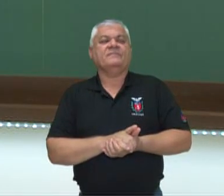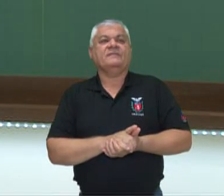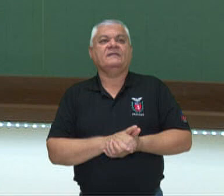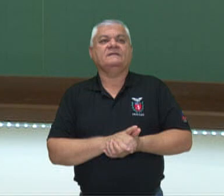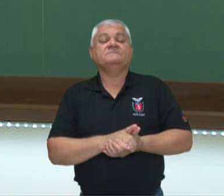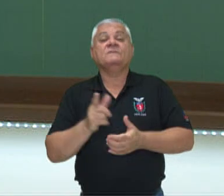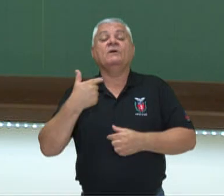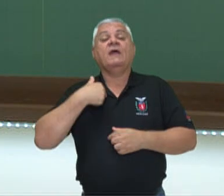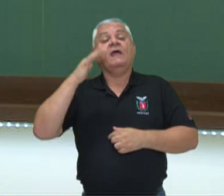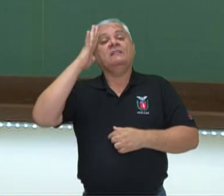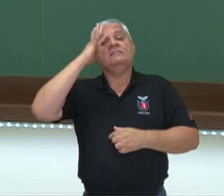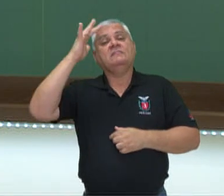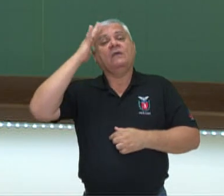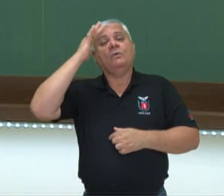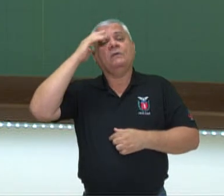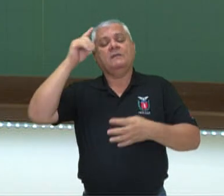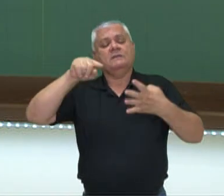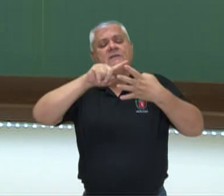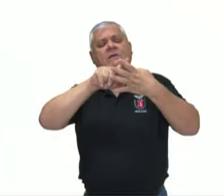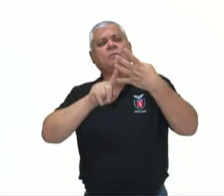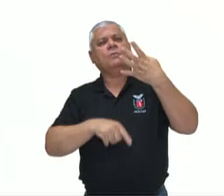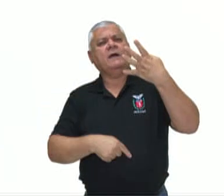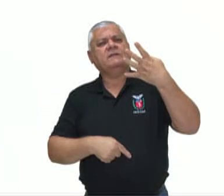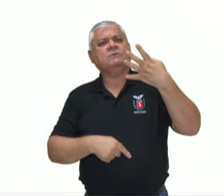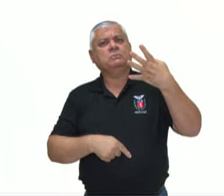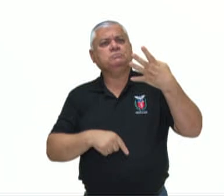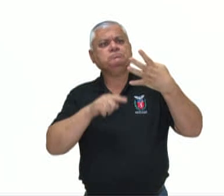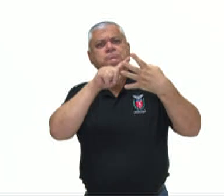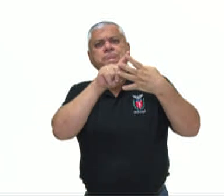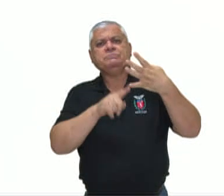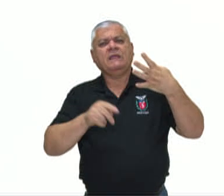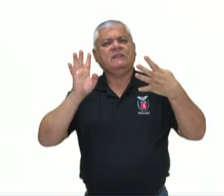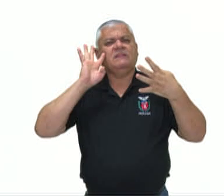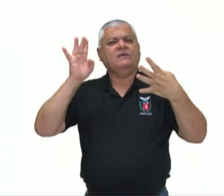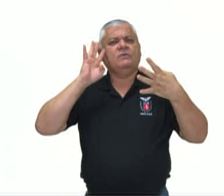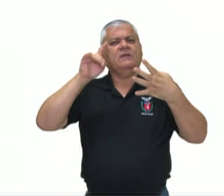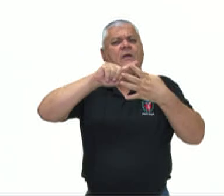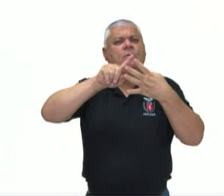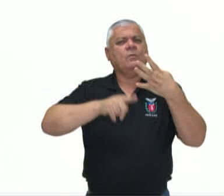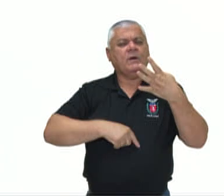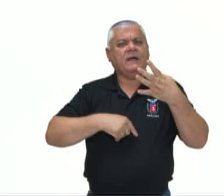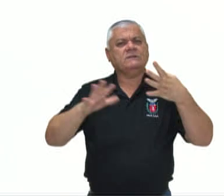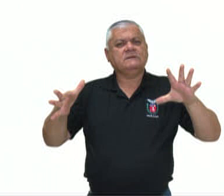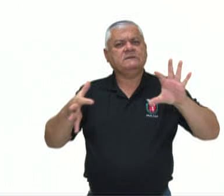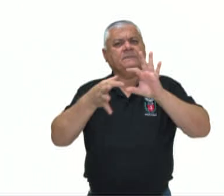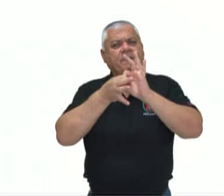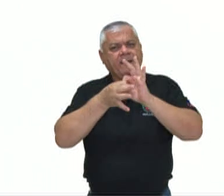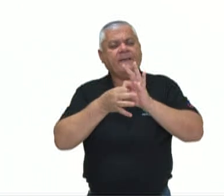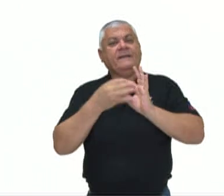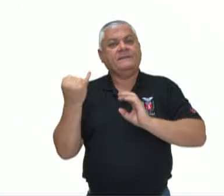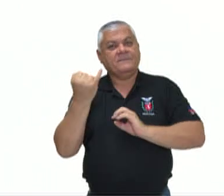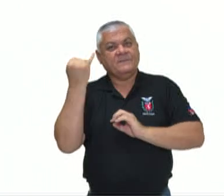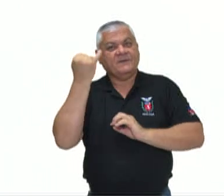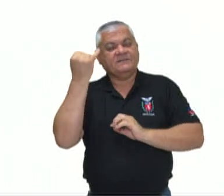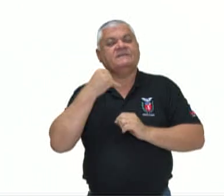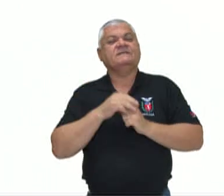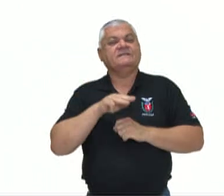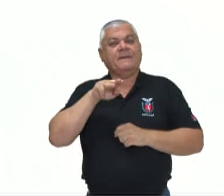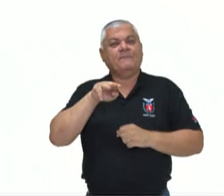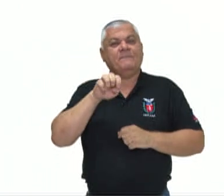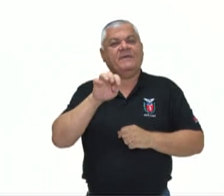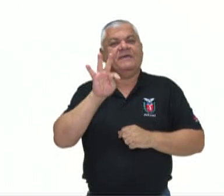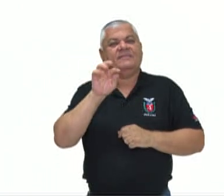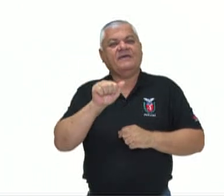a teoria das quatro causas. O que é essa teoria das quatro causas? Ela reúne os elementos essenciais da